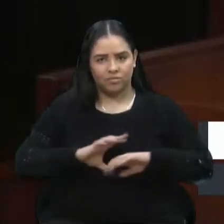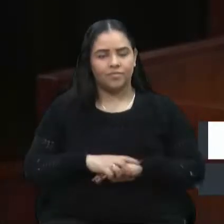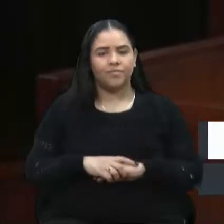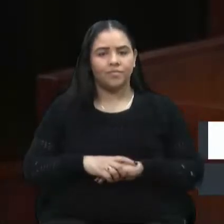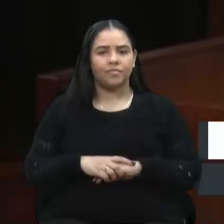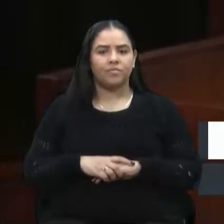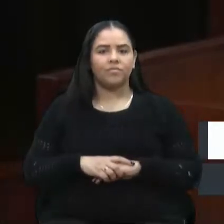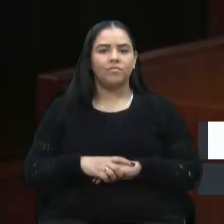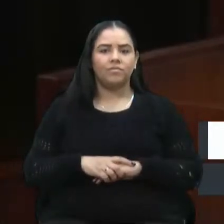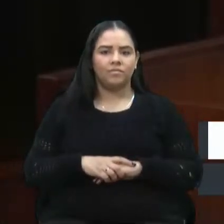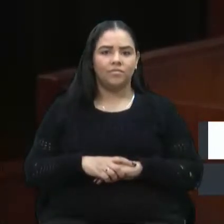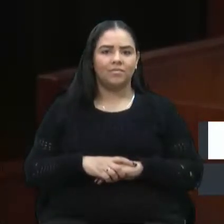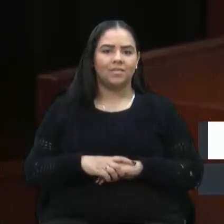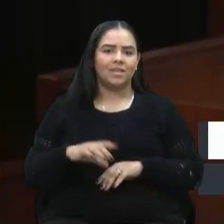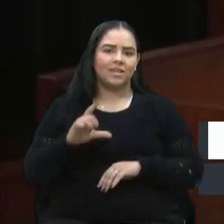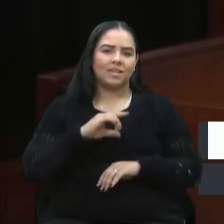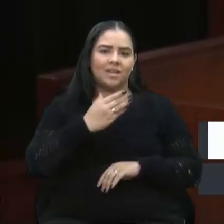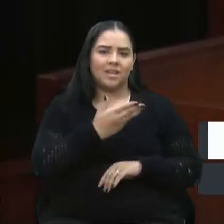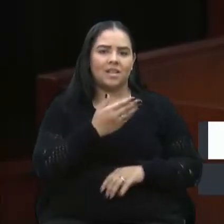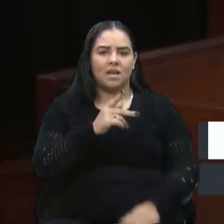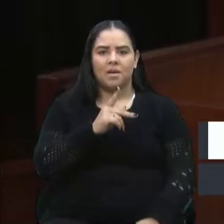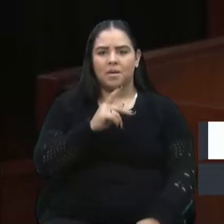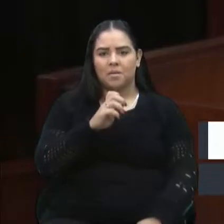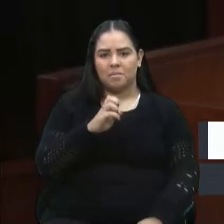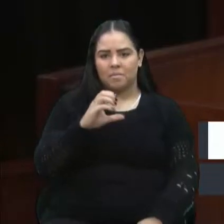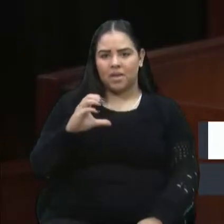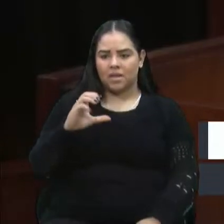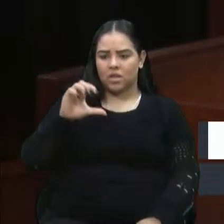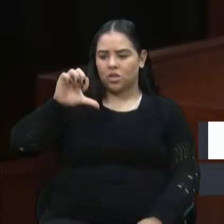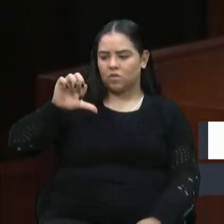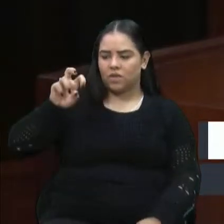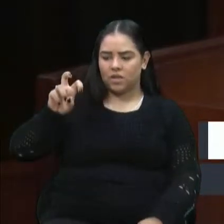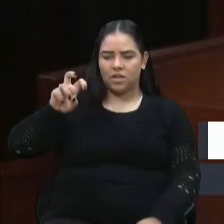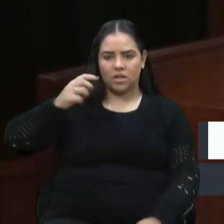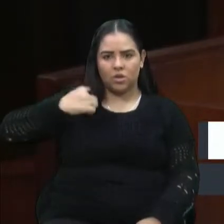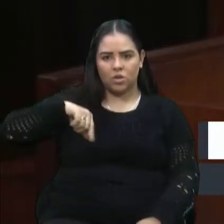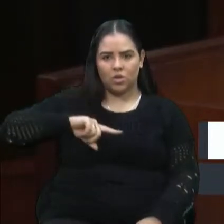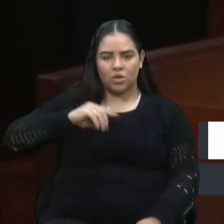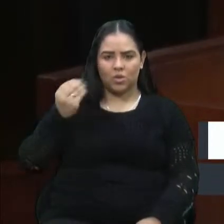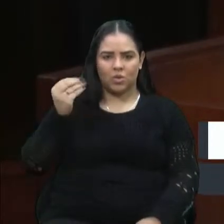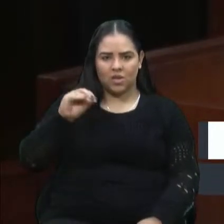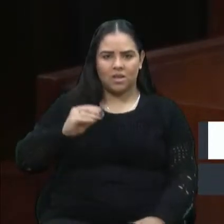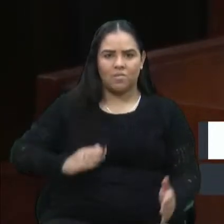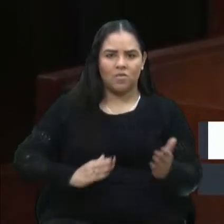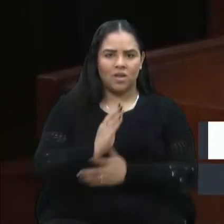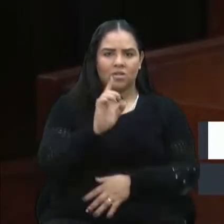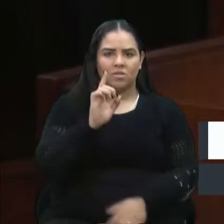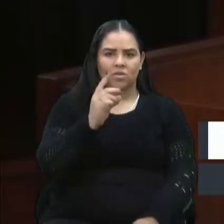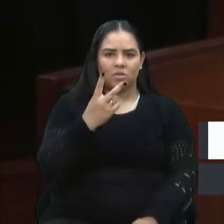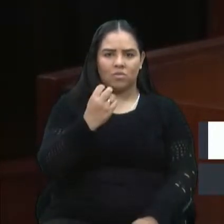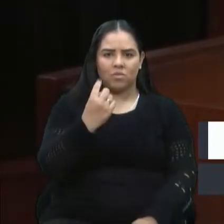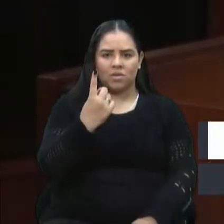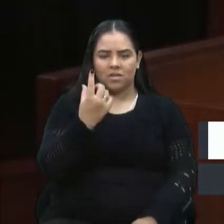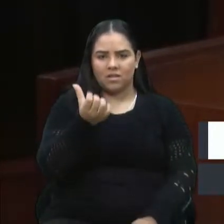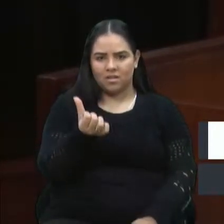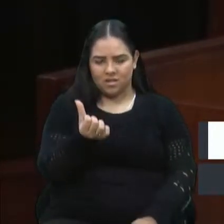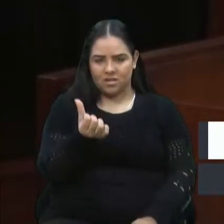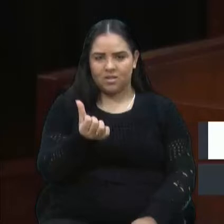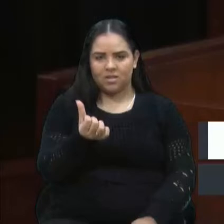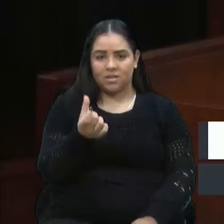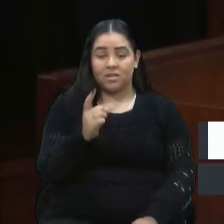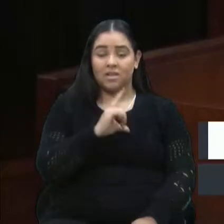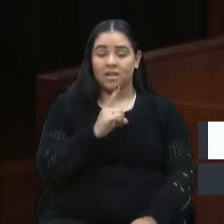né, lá naquela PEC 95, quando a gente coloca, quando foi aprovado em 2016, ele traz